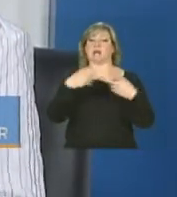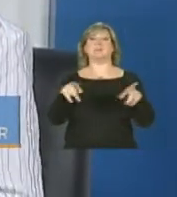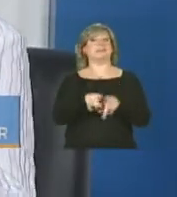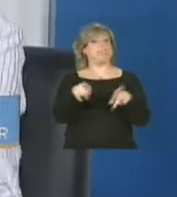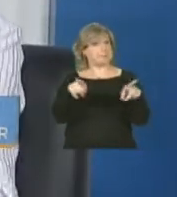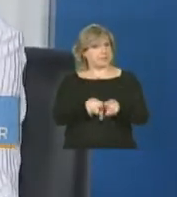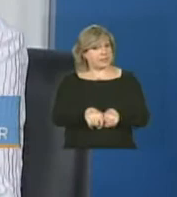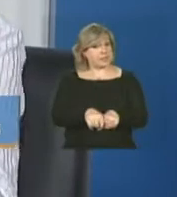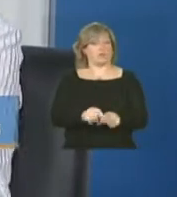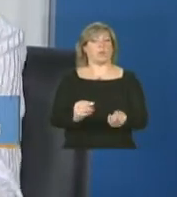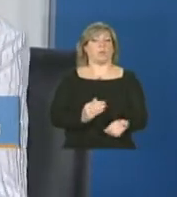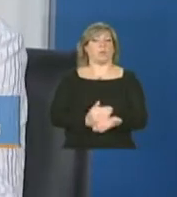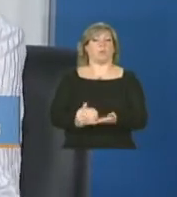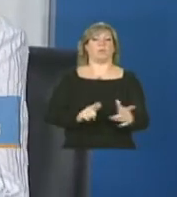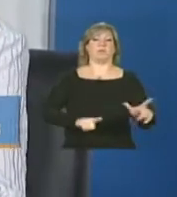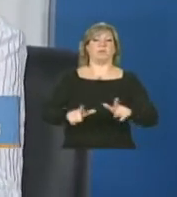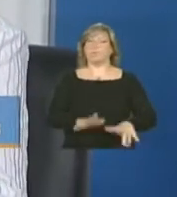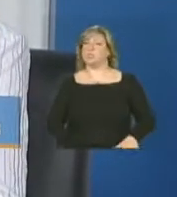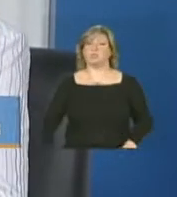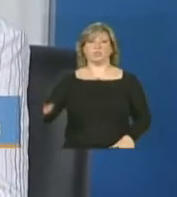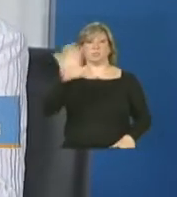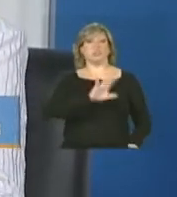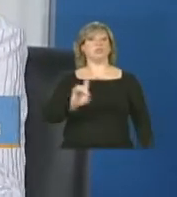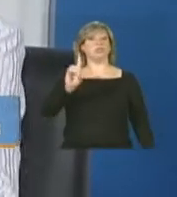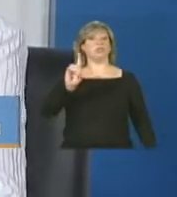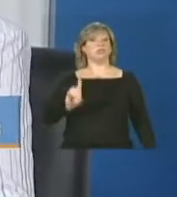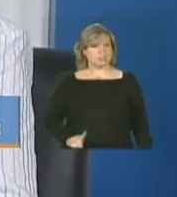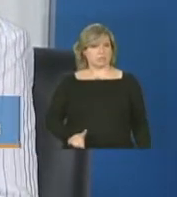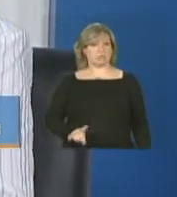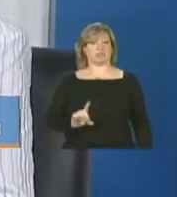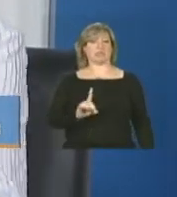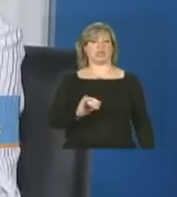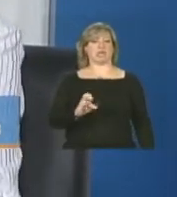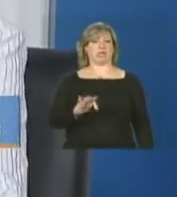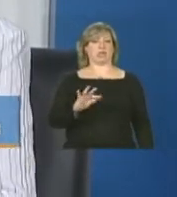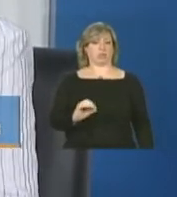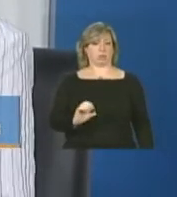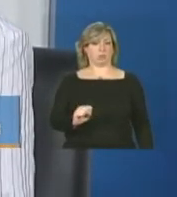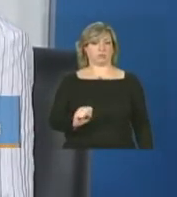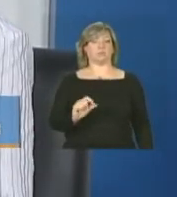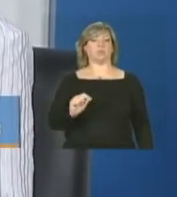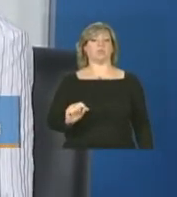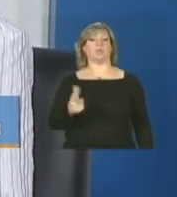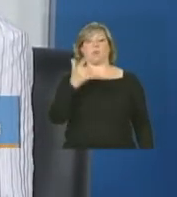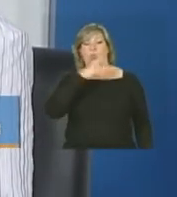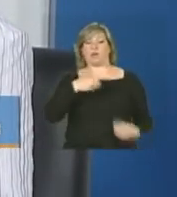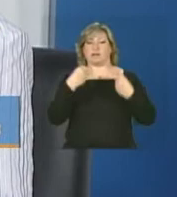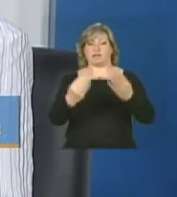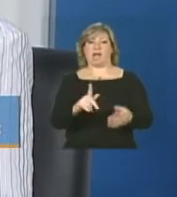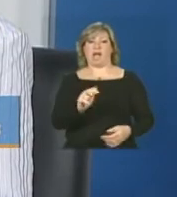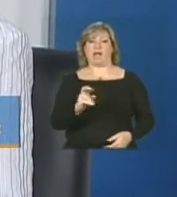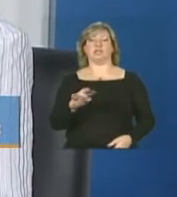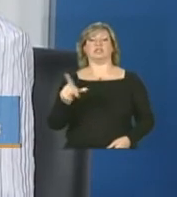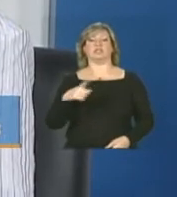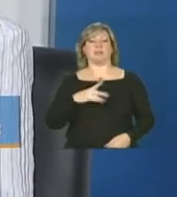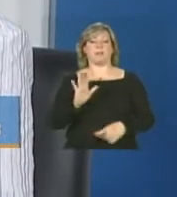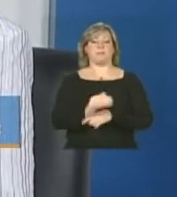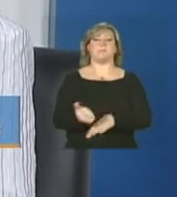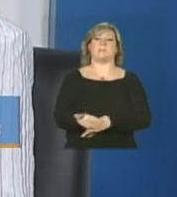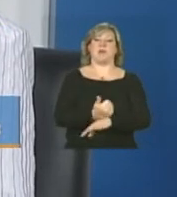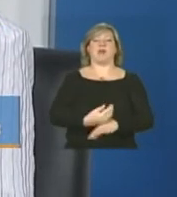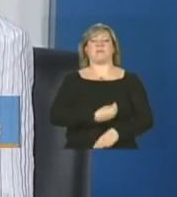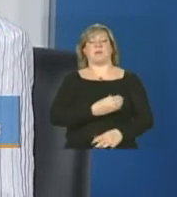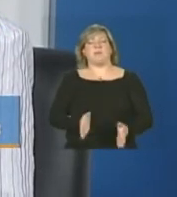condição inicial de universalização de direito, né, que vai garantir aí a melhoria da sua condição de extrema pobreza.